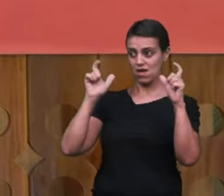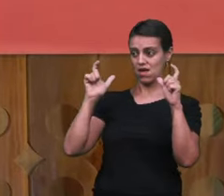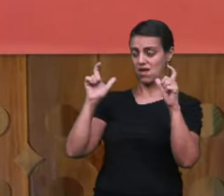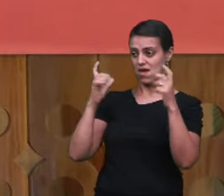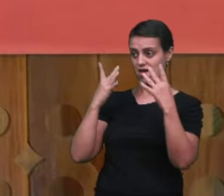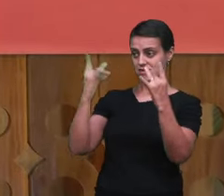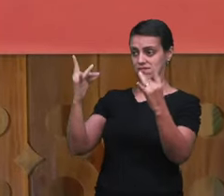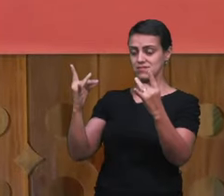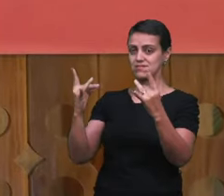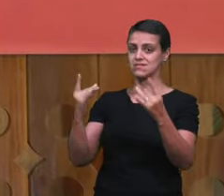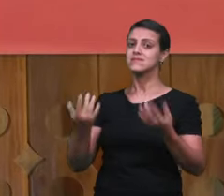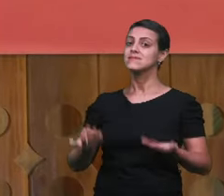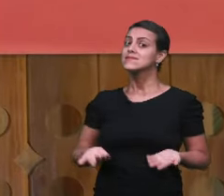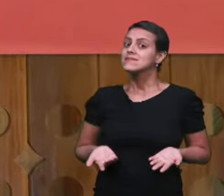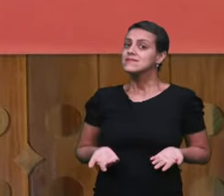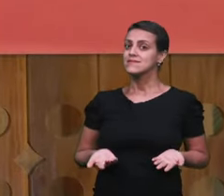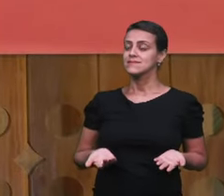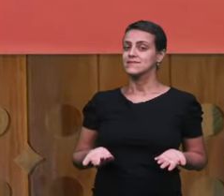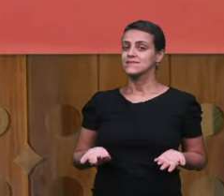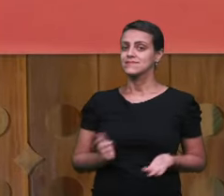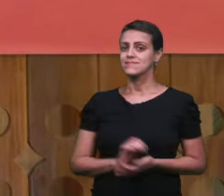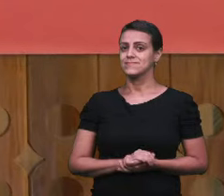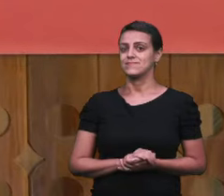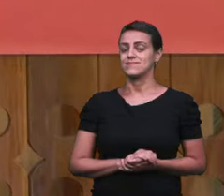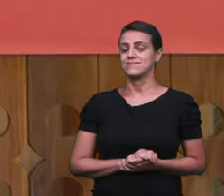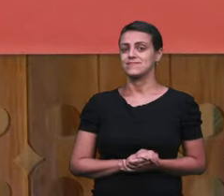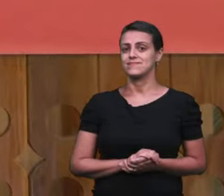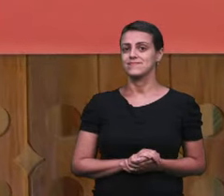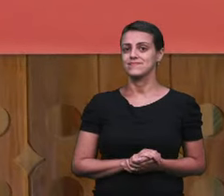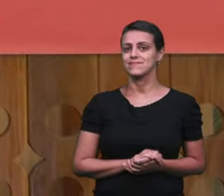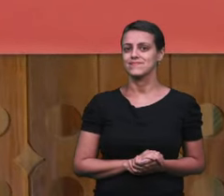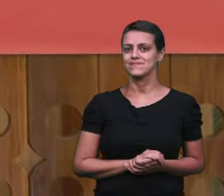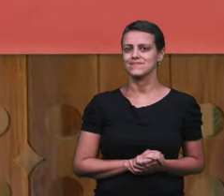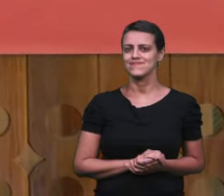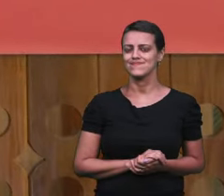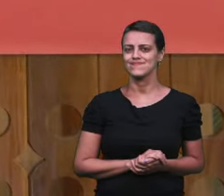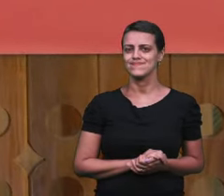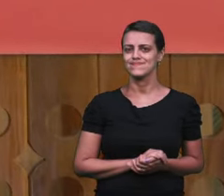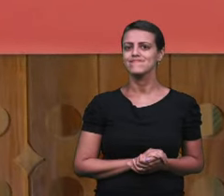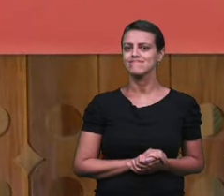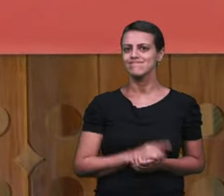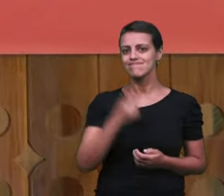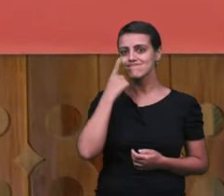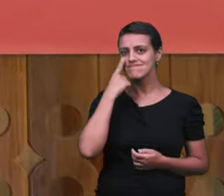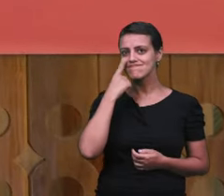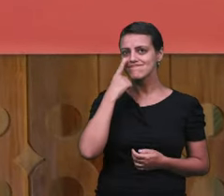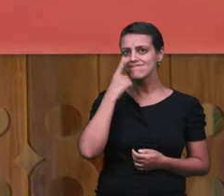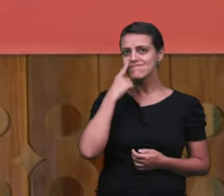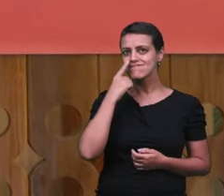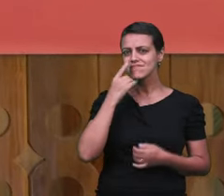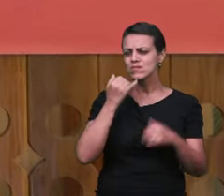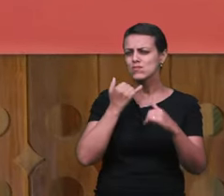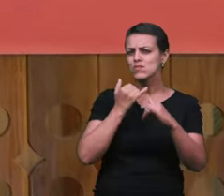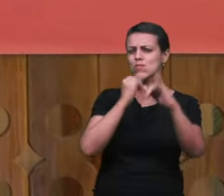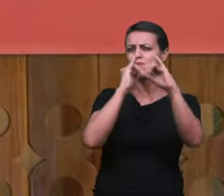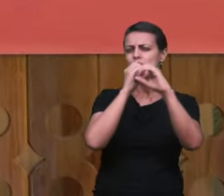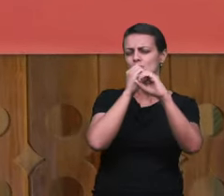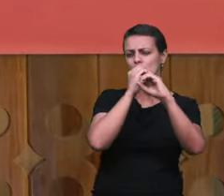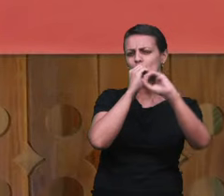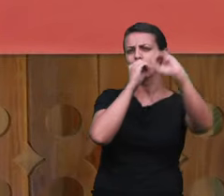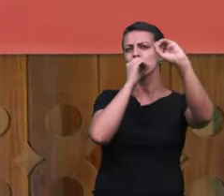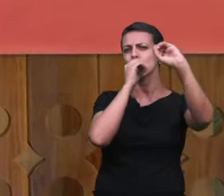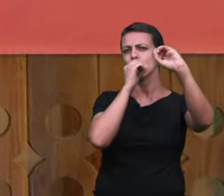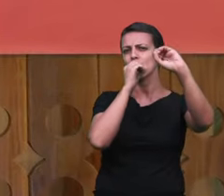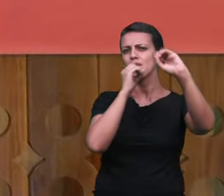Meus irmãos, e vejam que cada toque de trombeta, cada anúncio desse, é